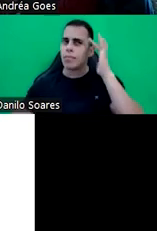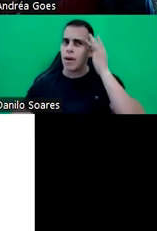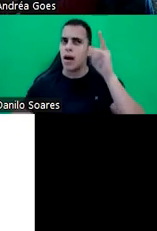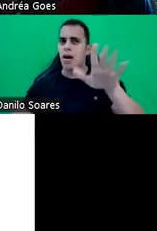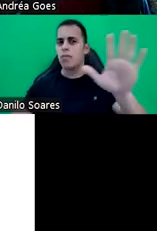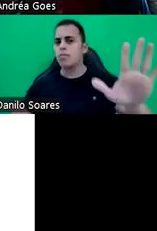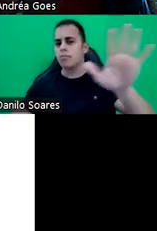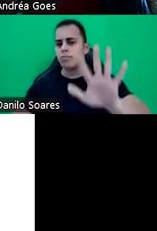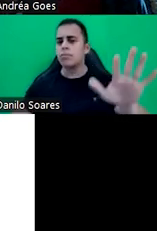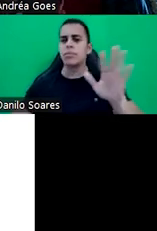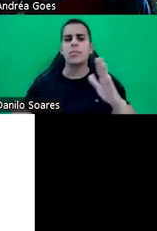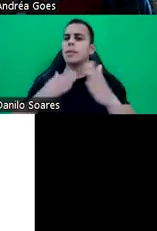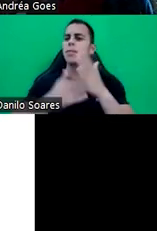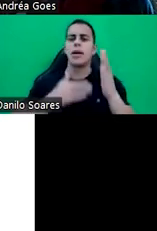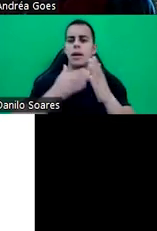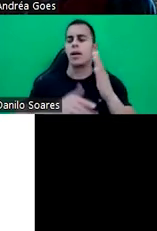sobremaneira o entendimento